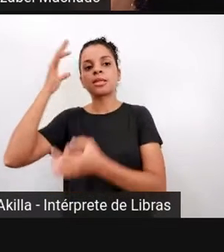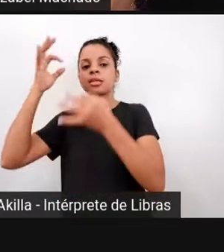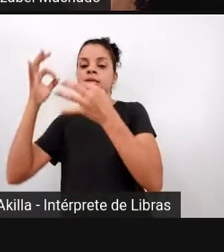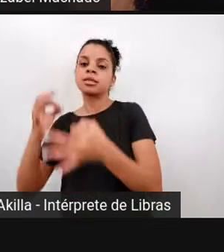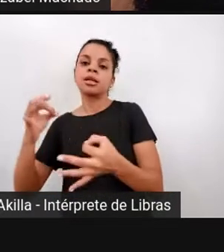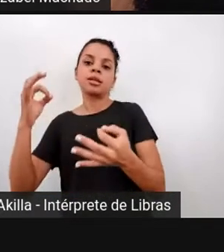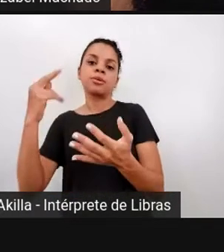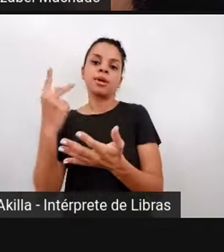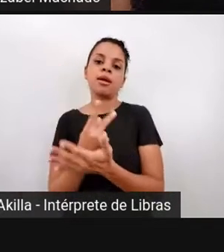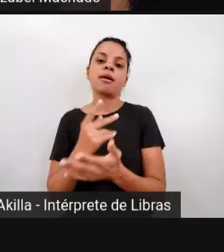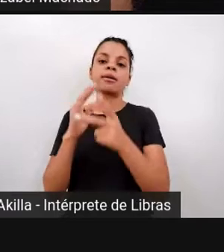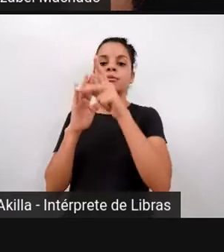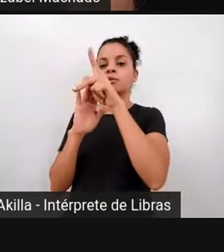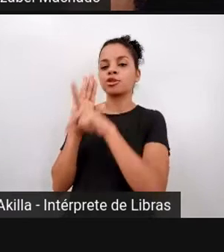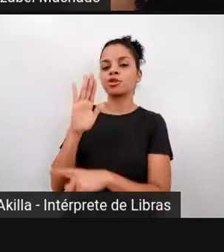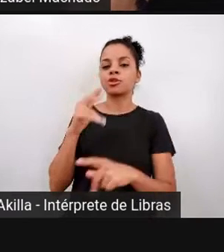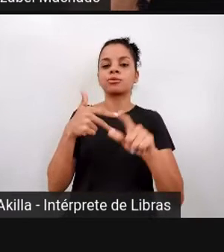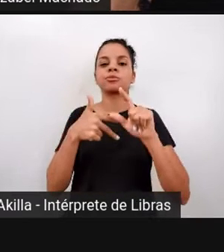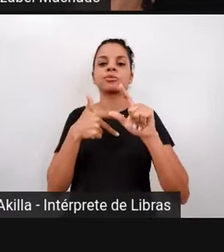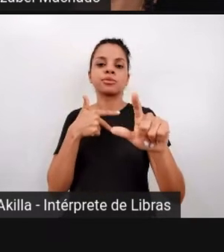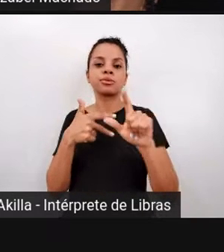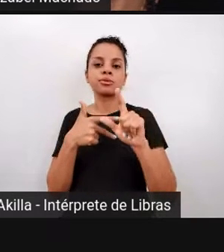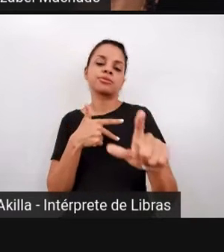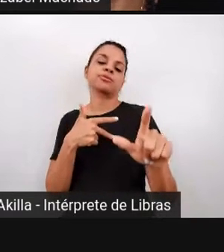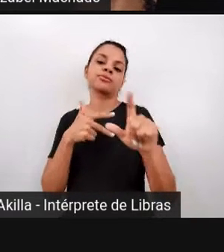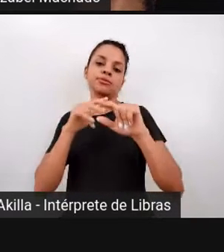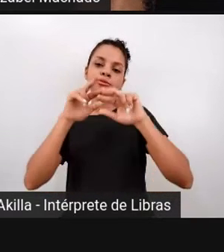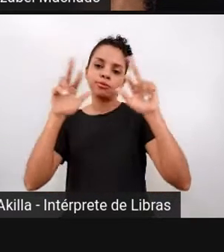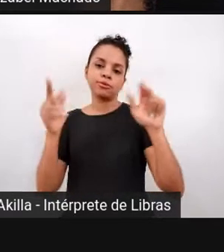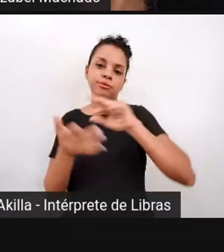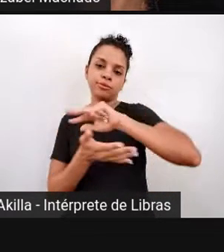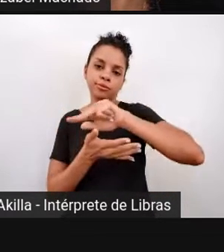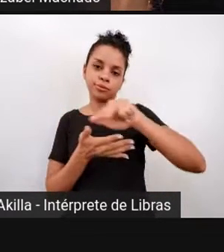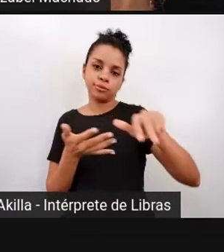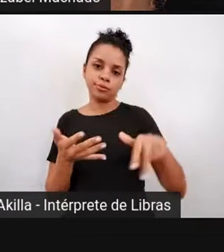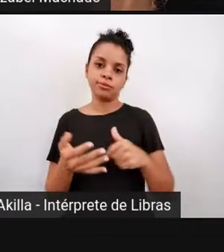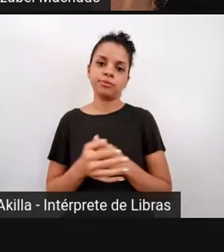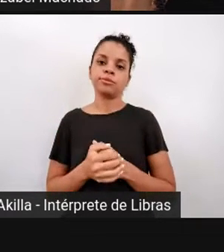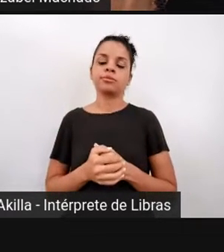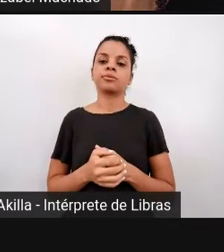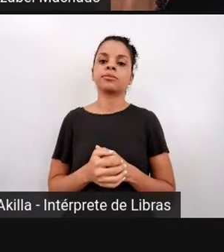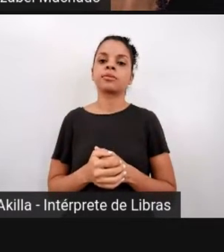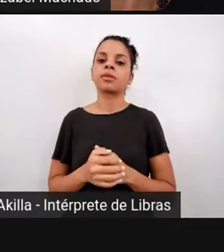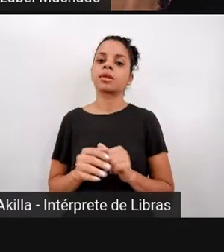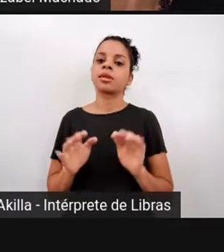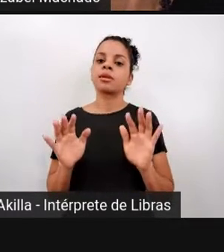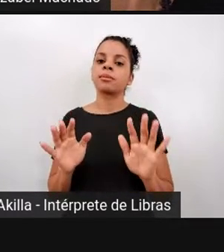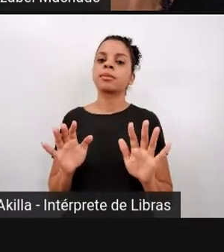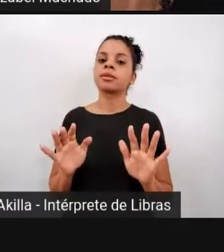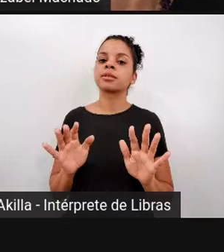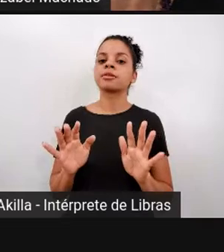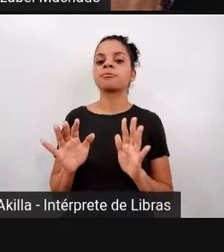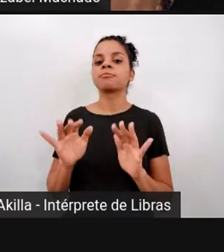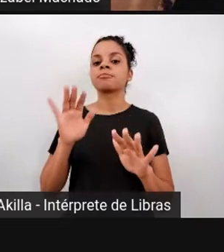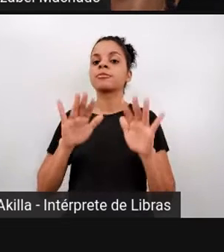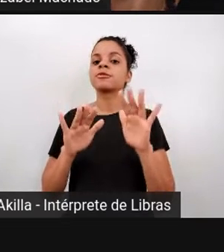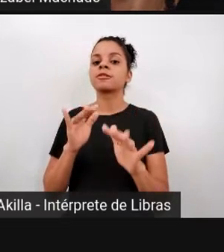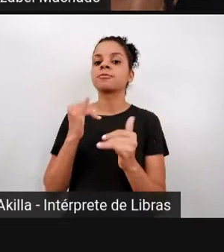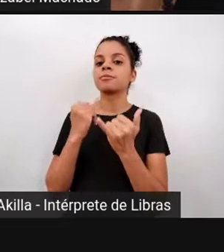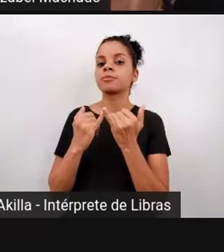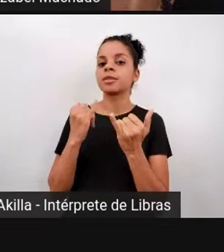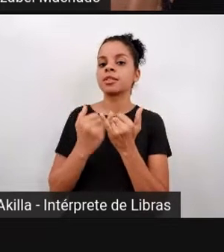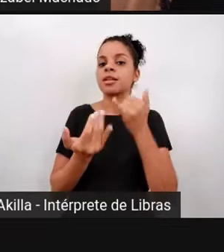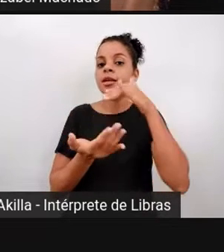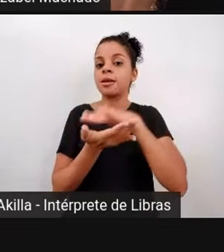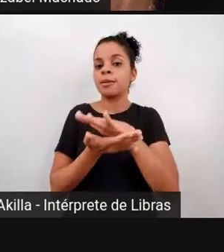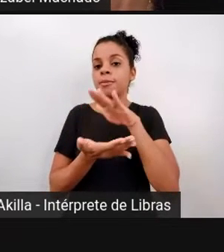os processos legislativos e sobre o poder legislativo, né? Embora pareça que o número de publicações feitas